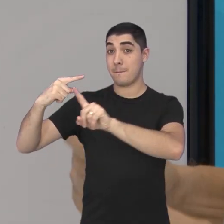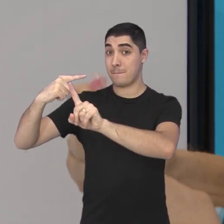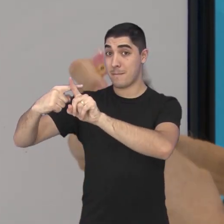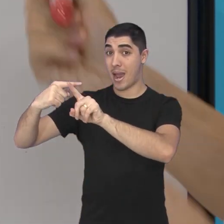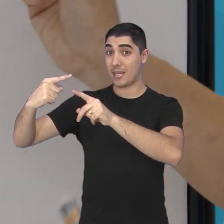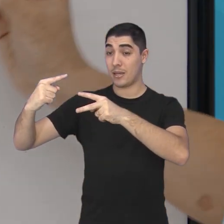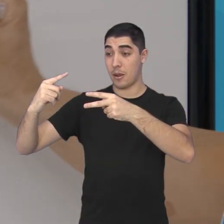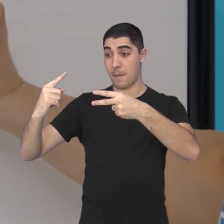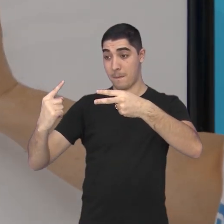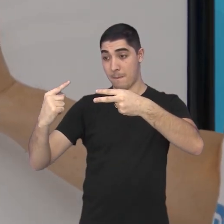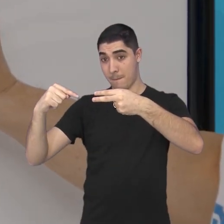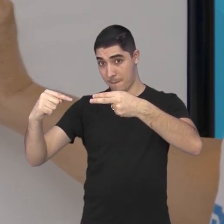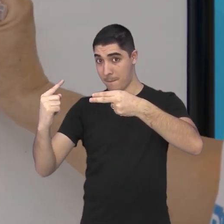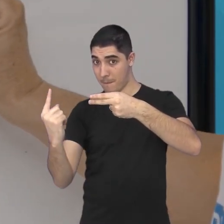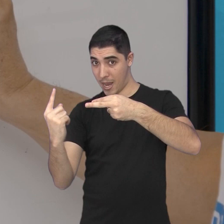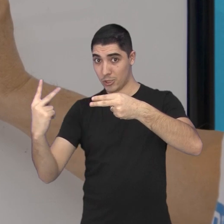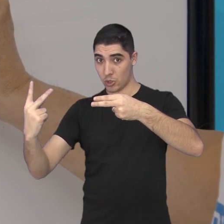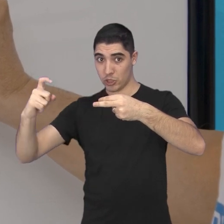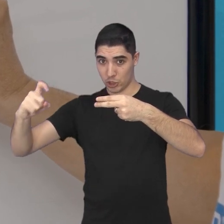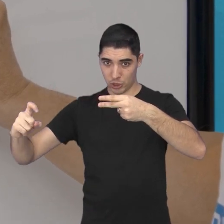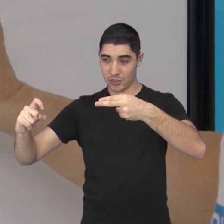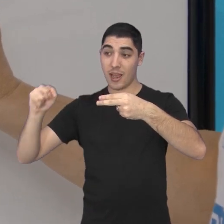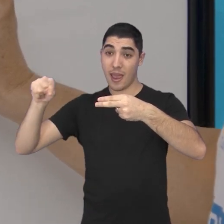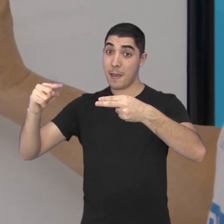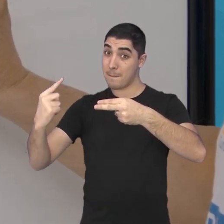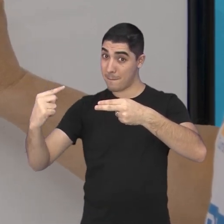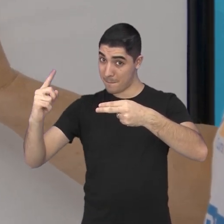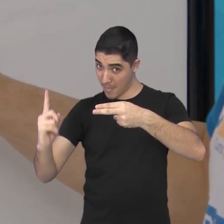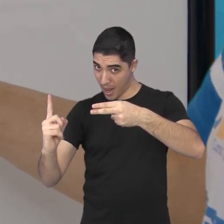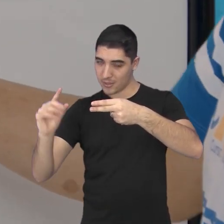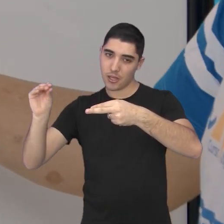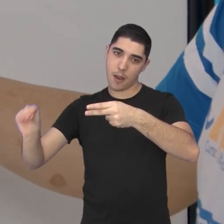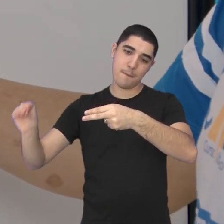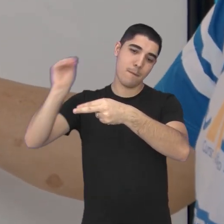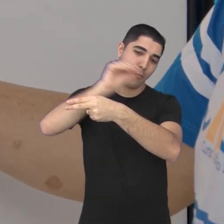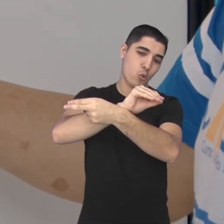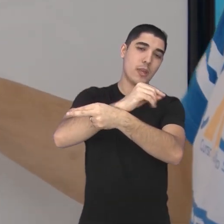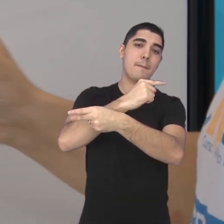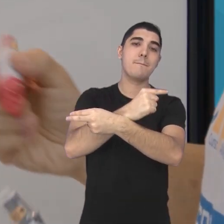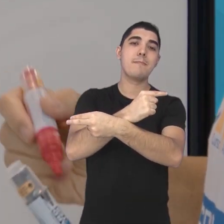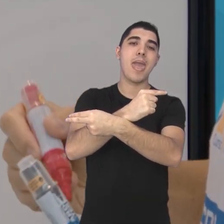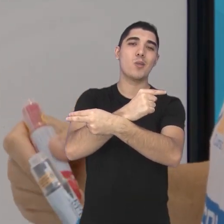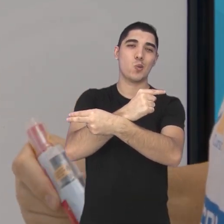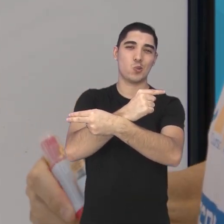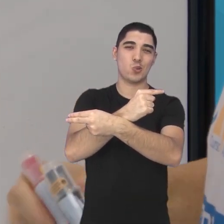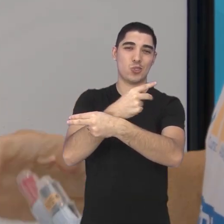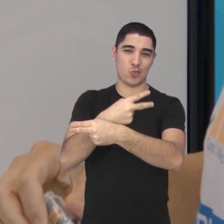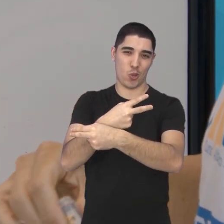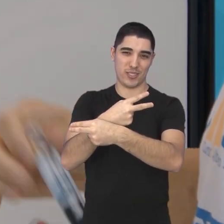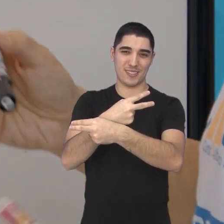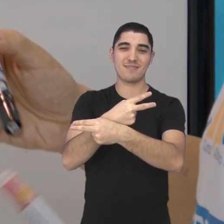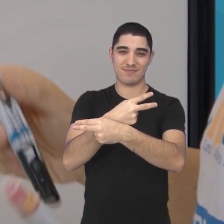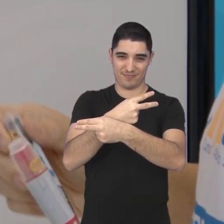que está aqui, 2x positivo, vai passar para esse lado da igualdade, trocando de